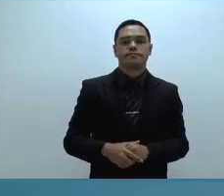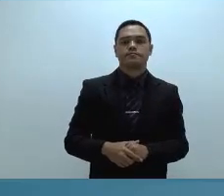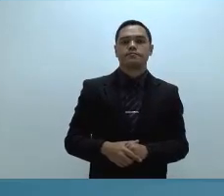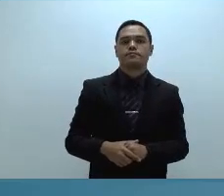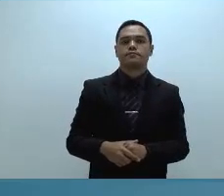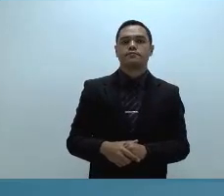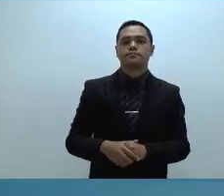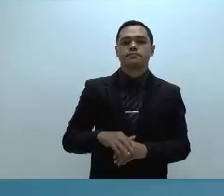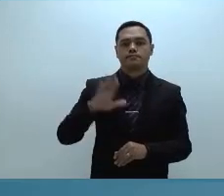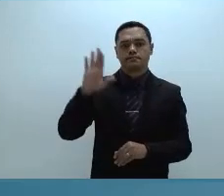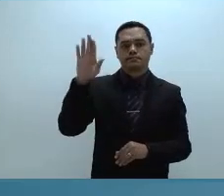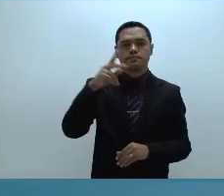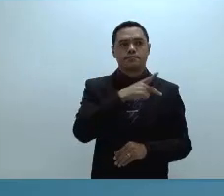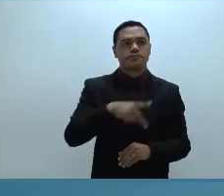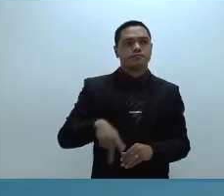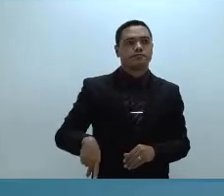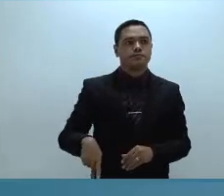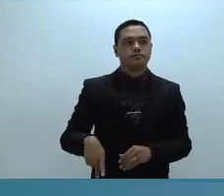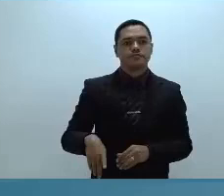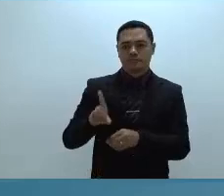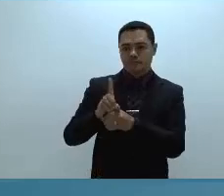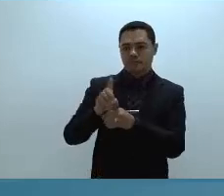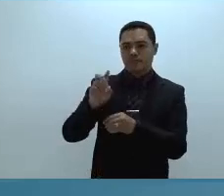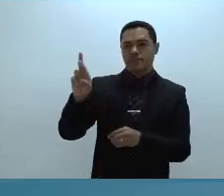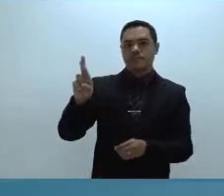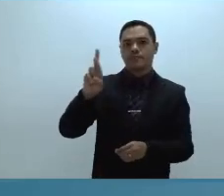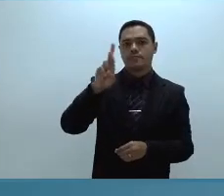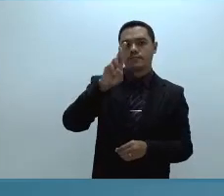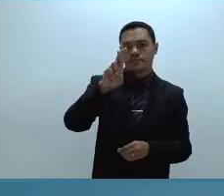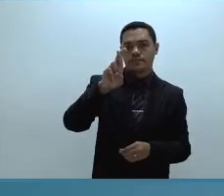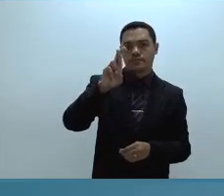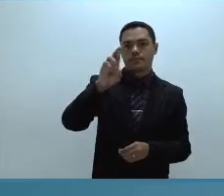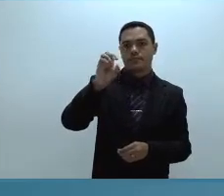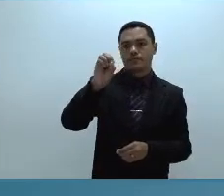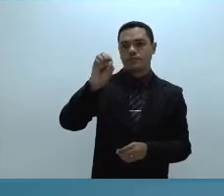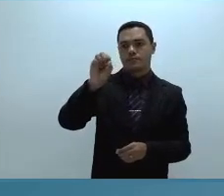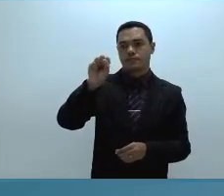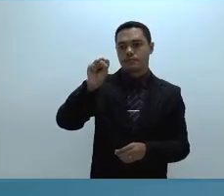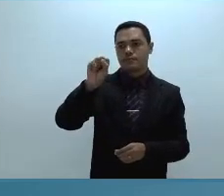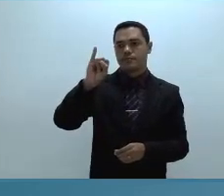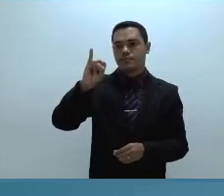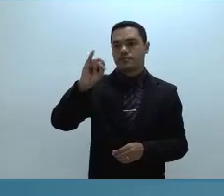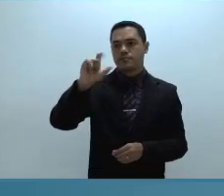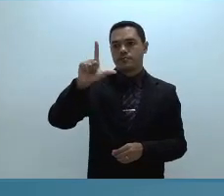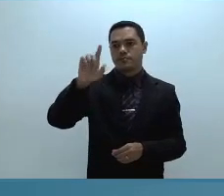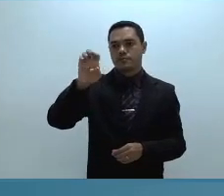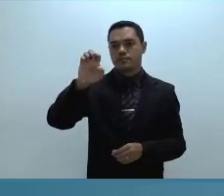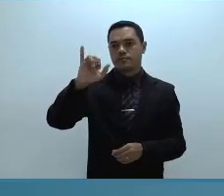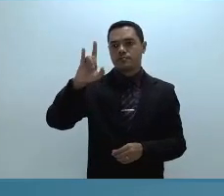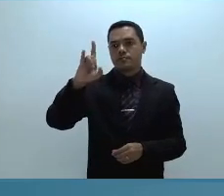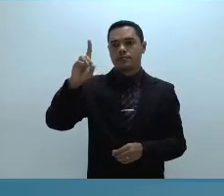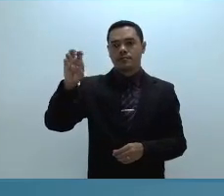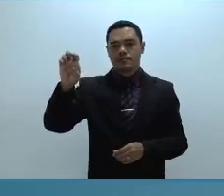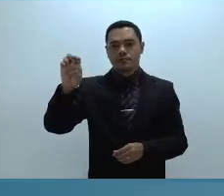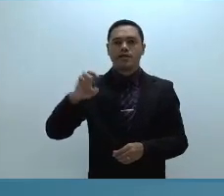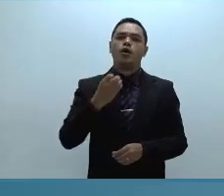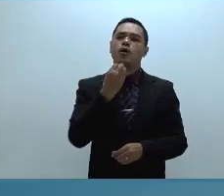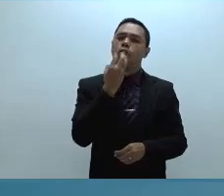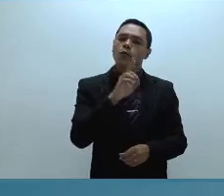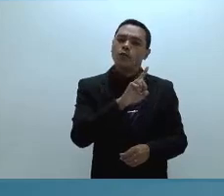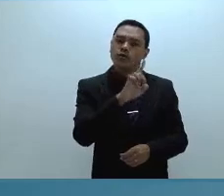não? Doutora Rosileide. Pois não, embargadora corregedora Rosileide, muito bom